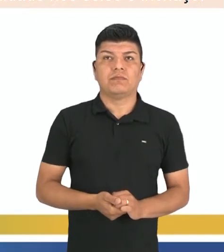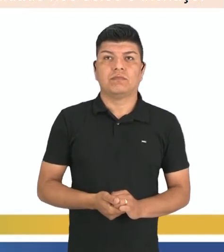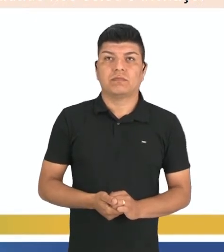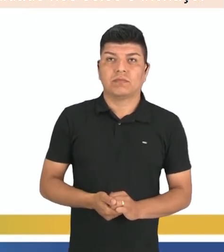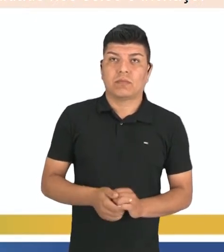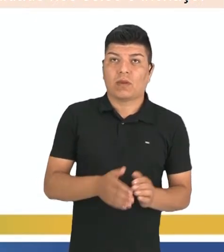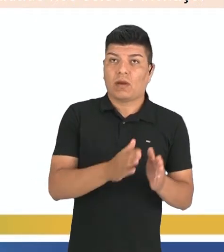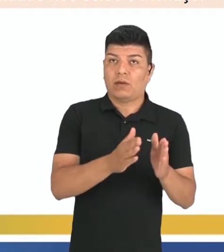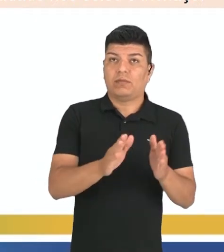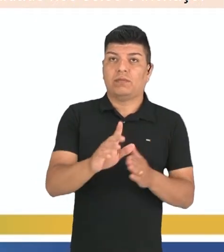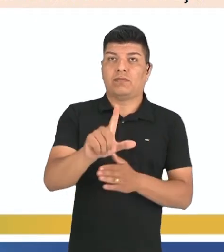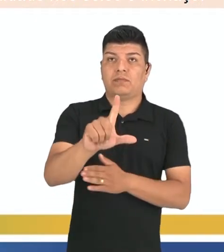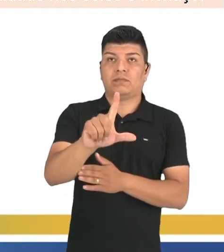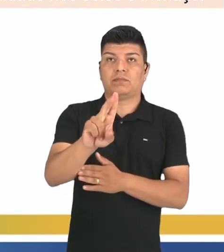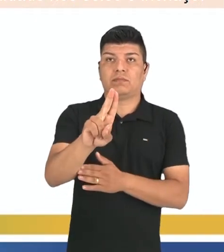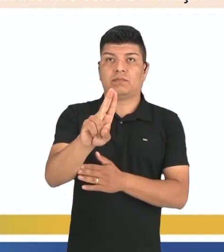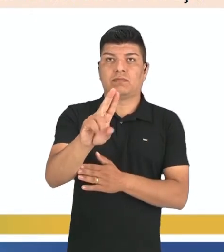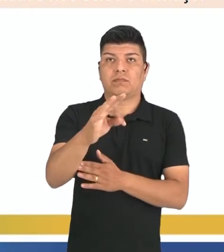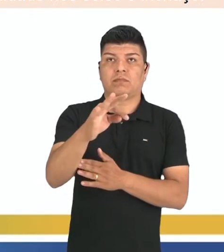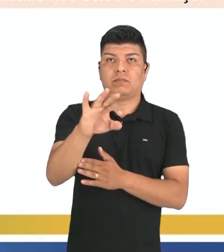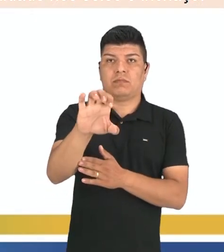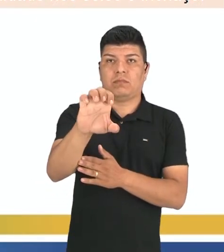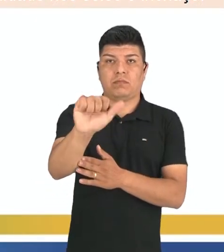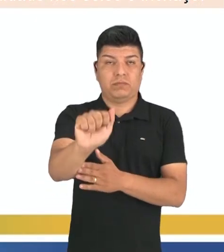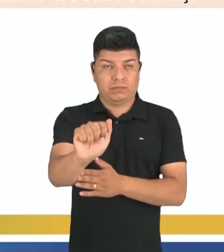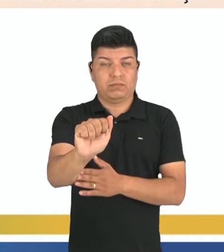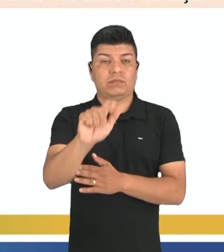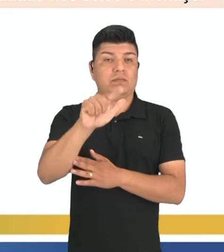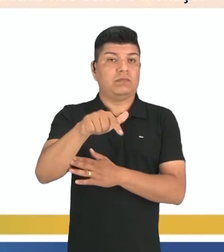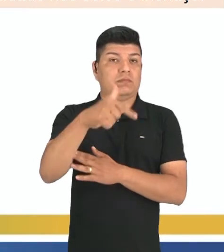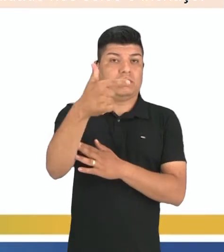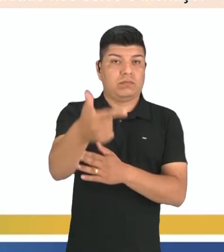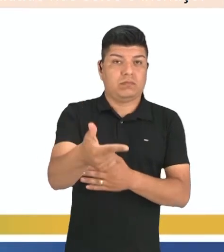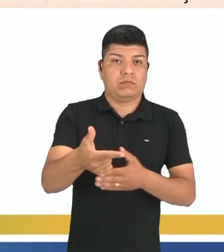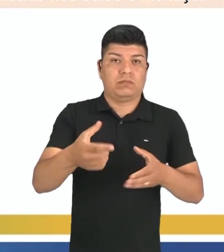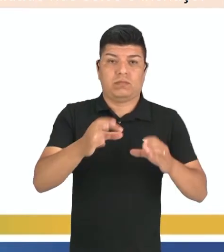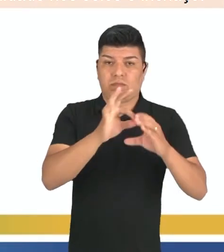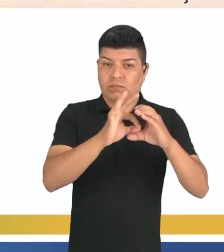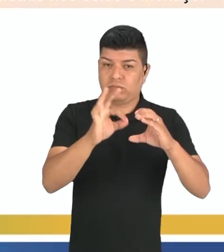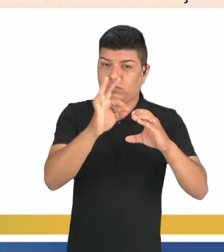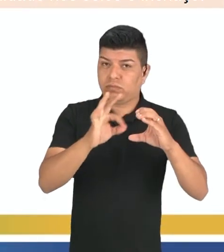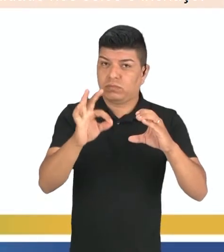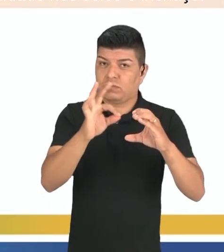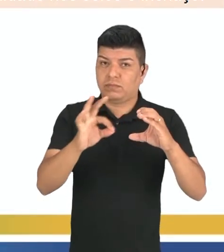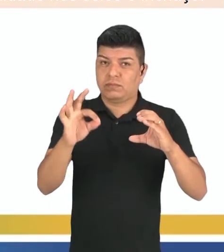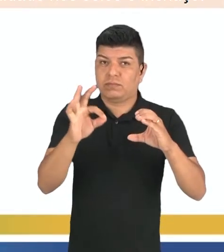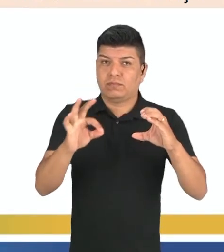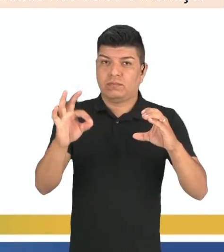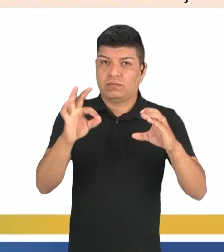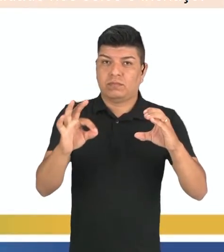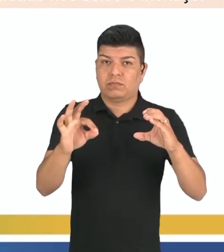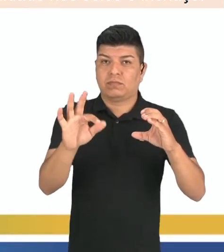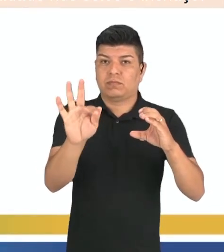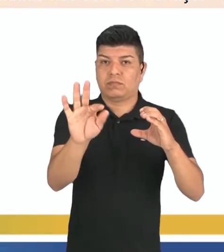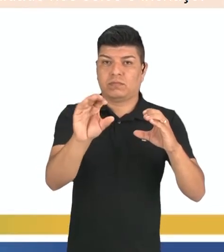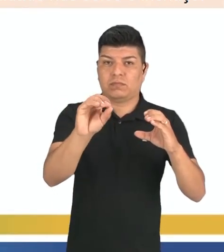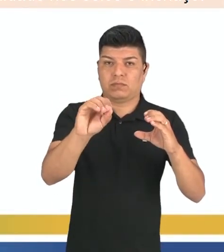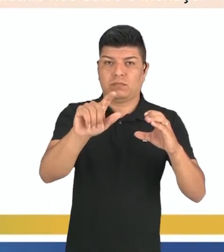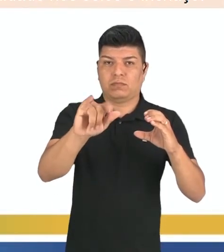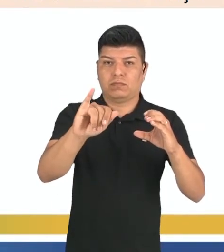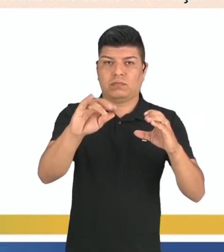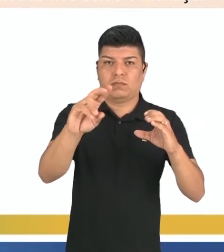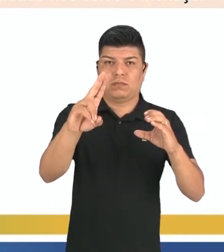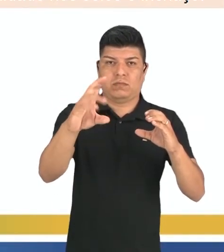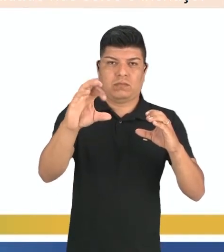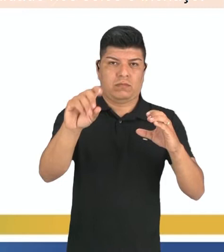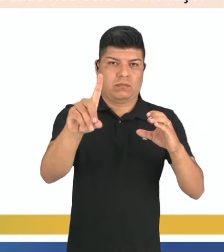lútea, que é depois que o ovócito ele deixou o ovário, ele deixou um folículo, ficou um folículo ali